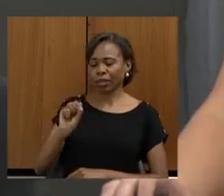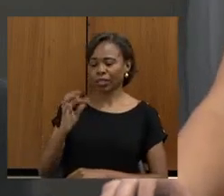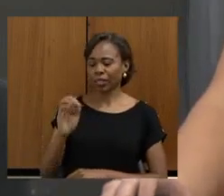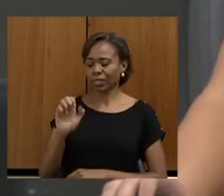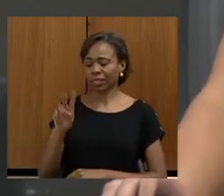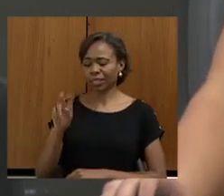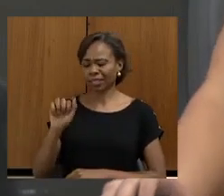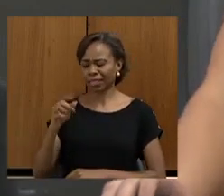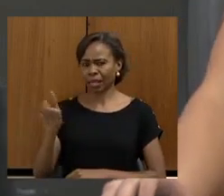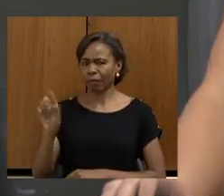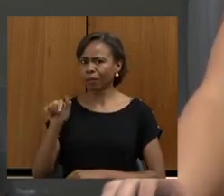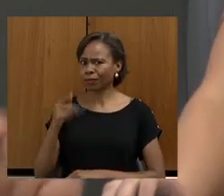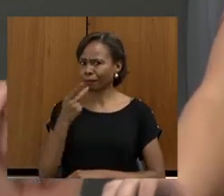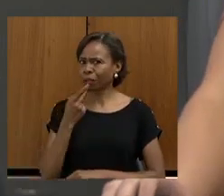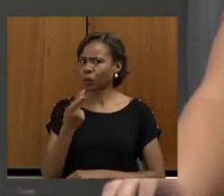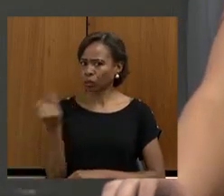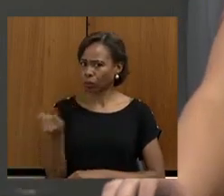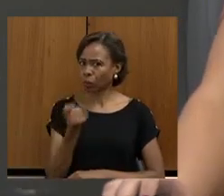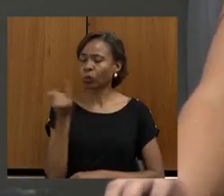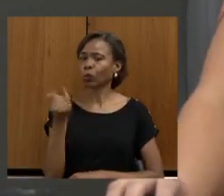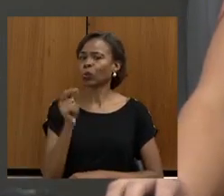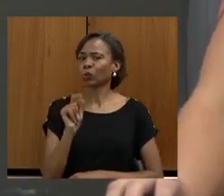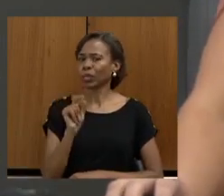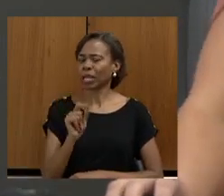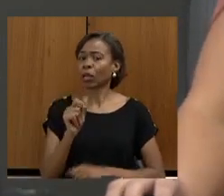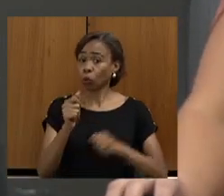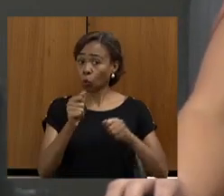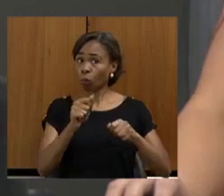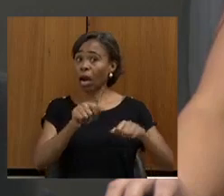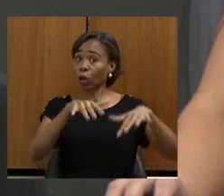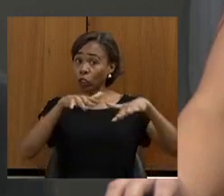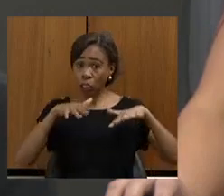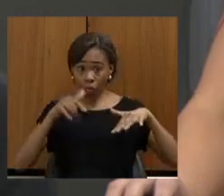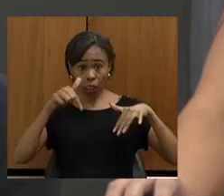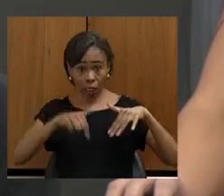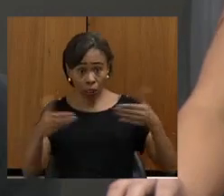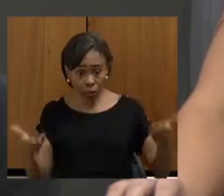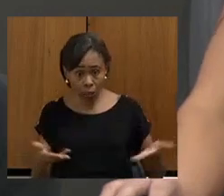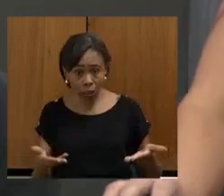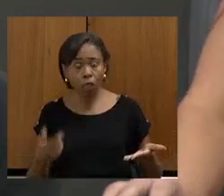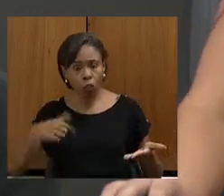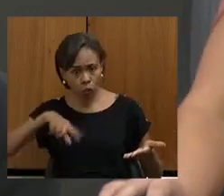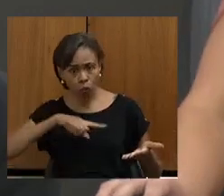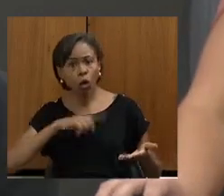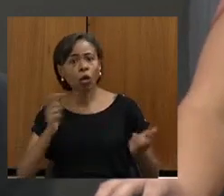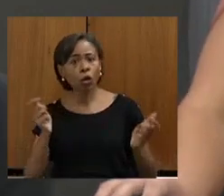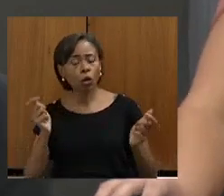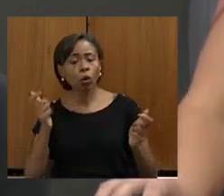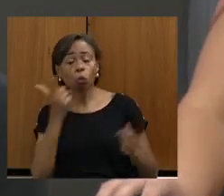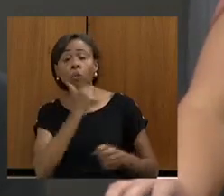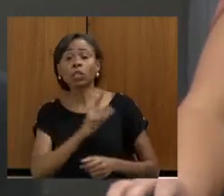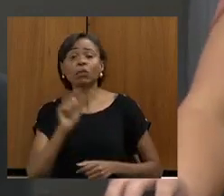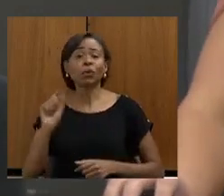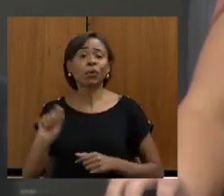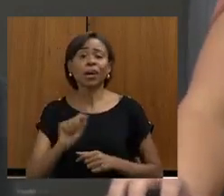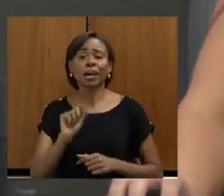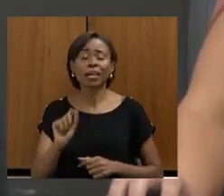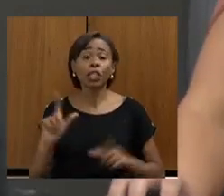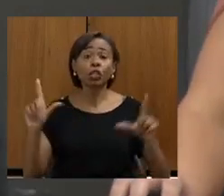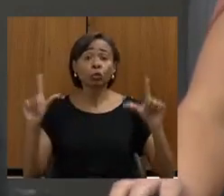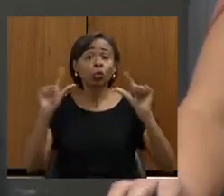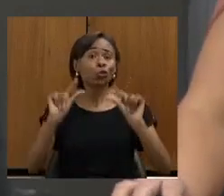uma coisa muito importante. Através de uma audiência como essa, nós conseguimos minimizar o impacto que